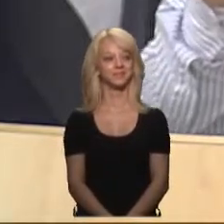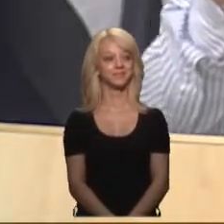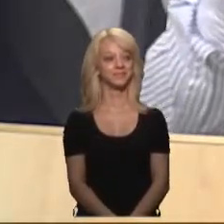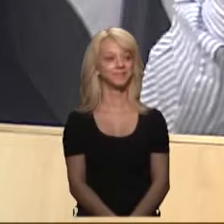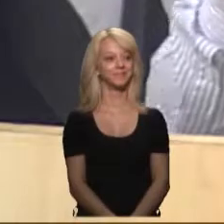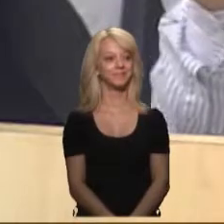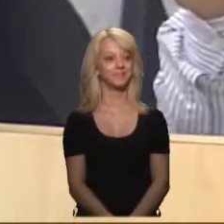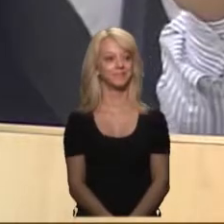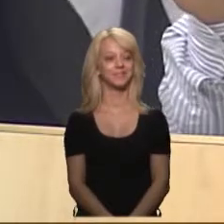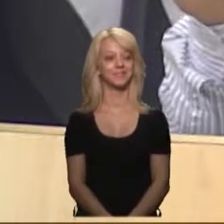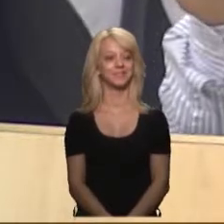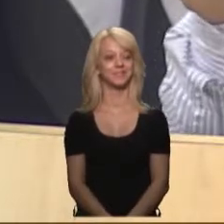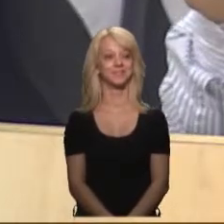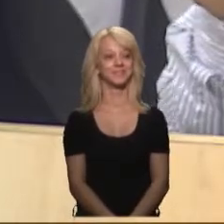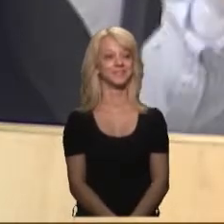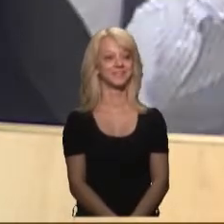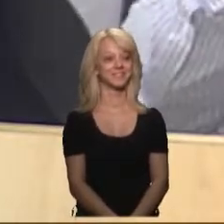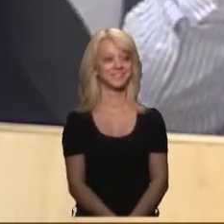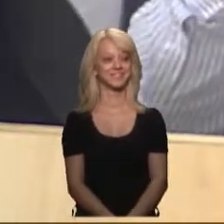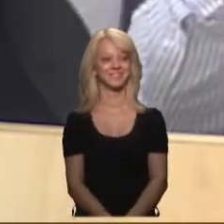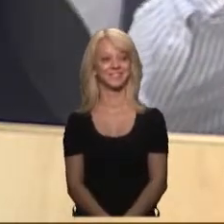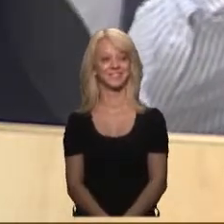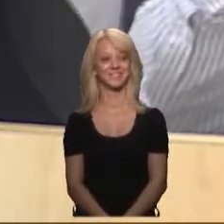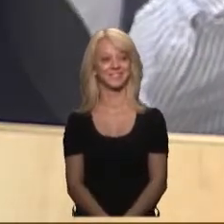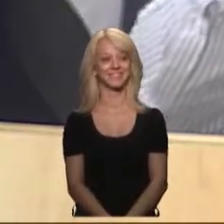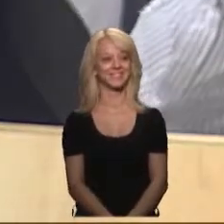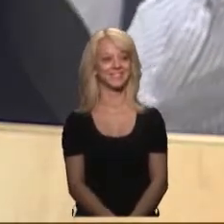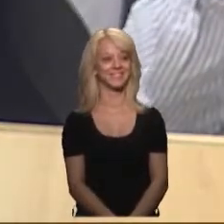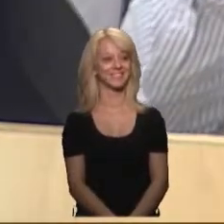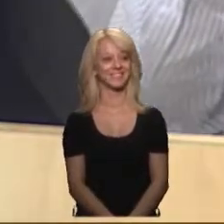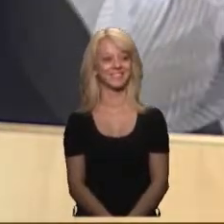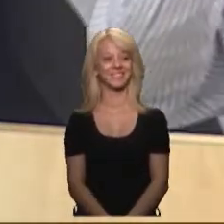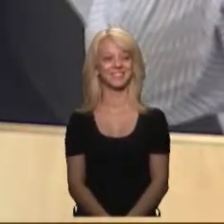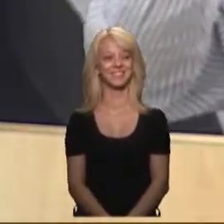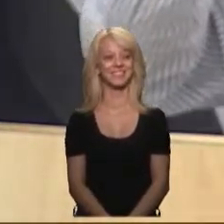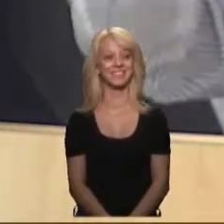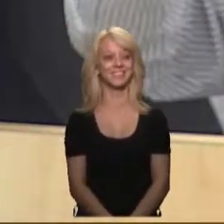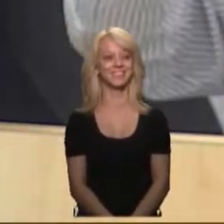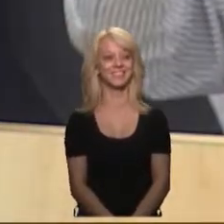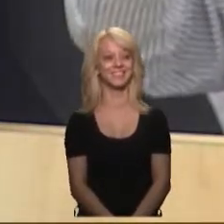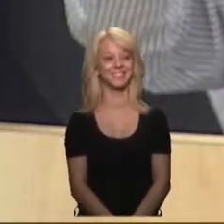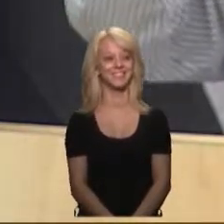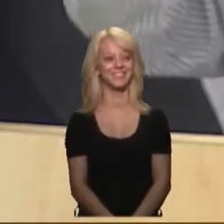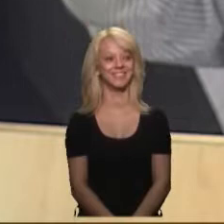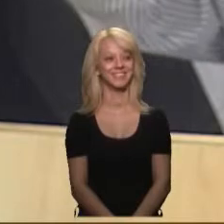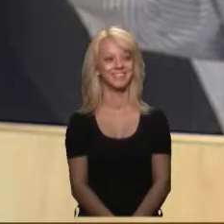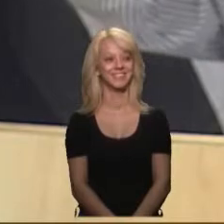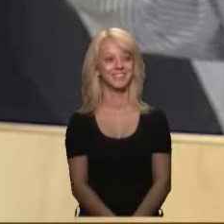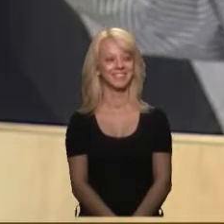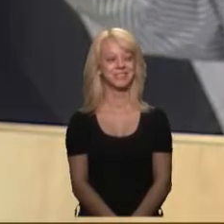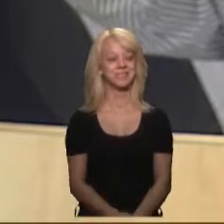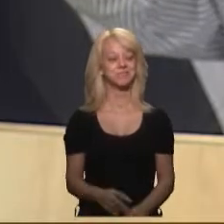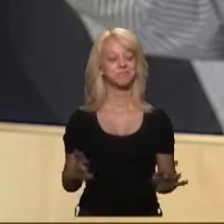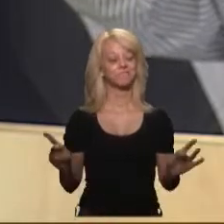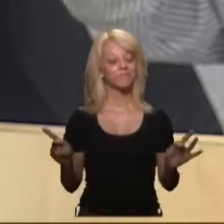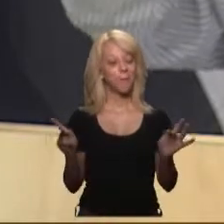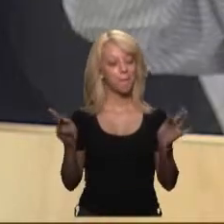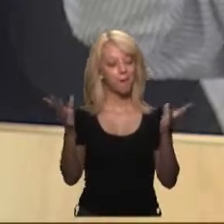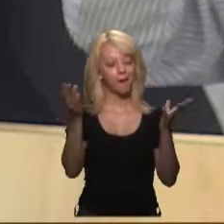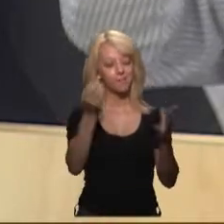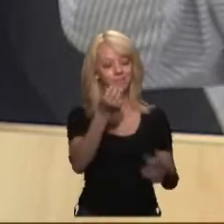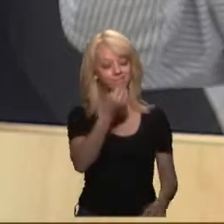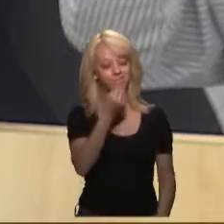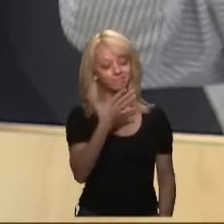Virou o clima um pouco, né? É, trazer paz aqui na casa agora, né? Paz é muito bom.